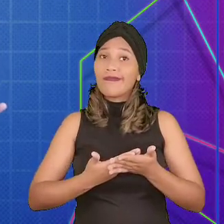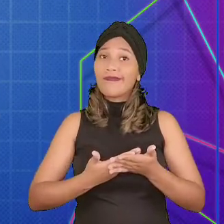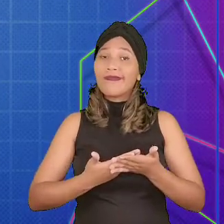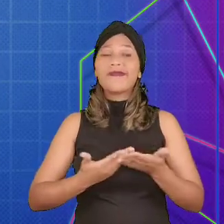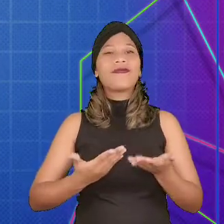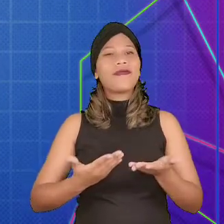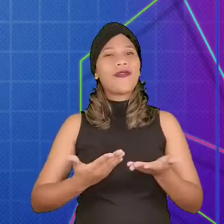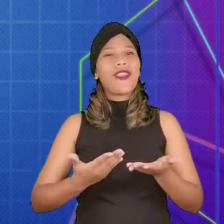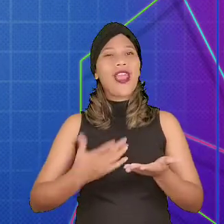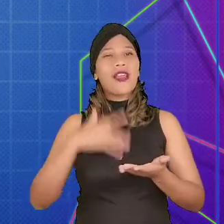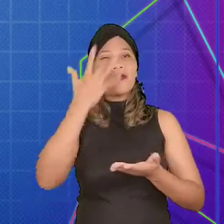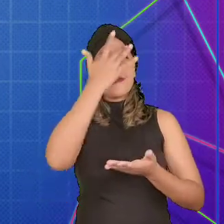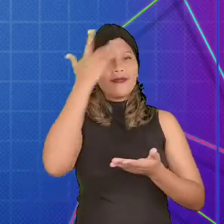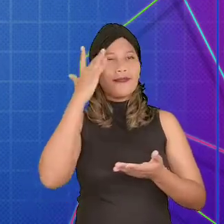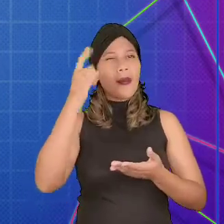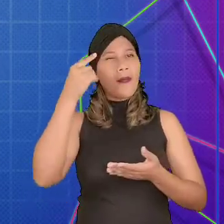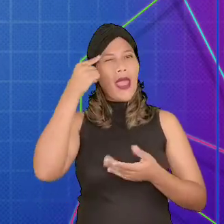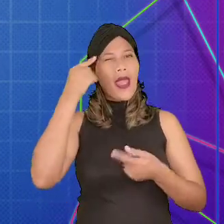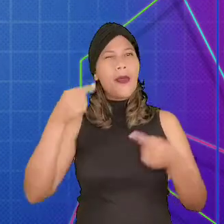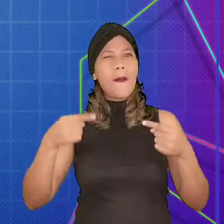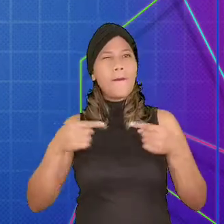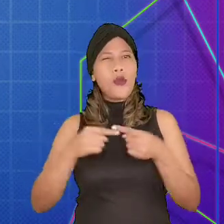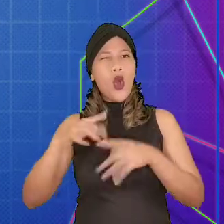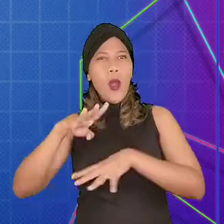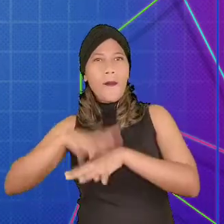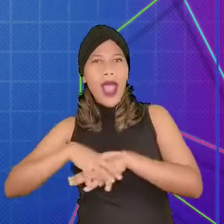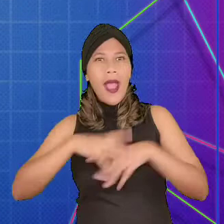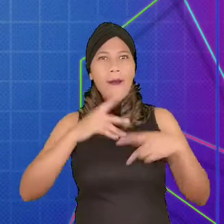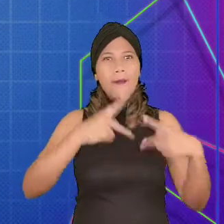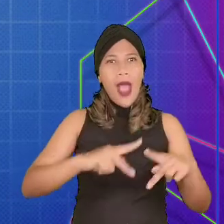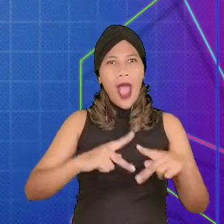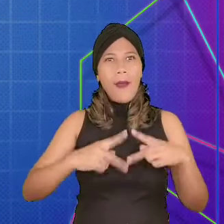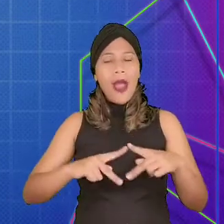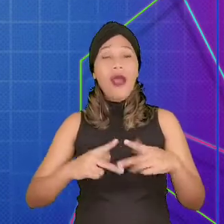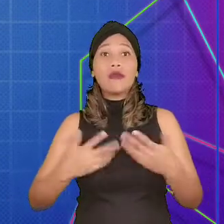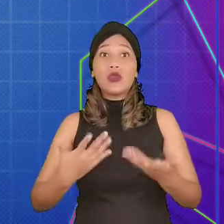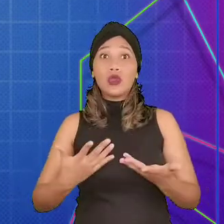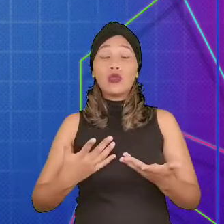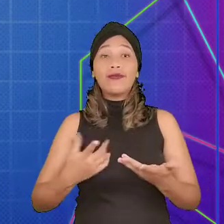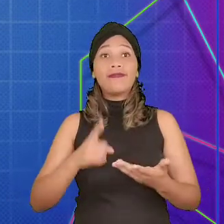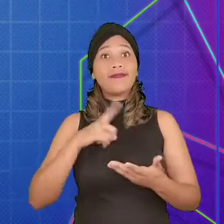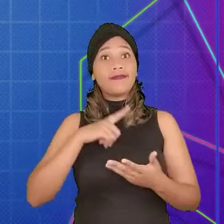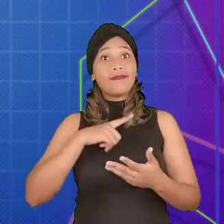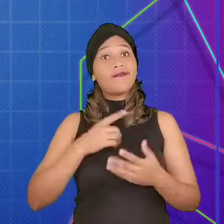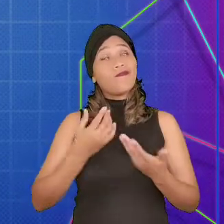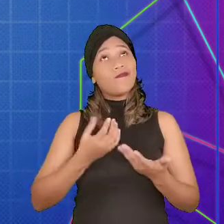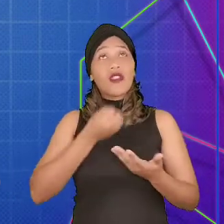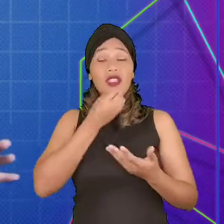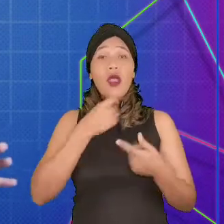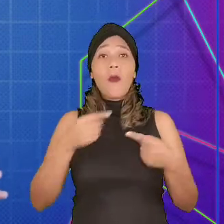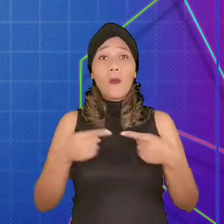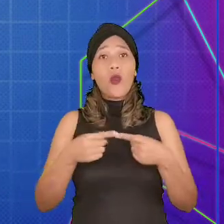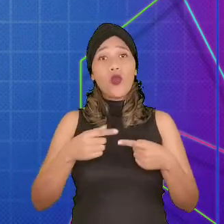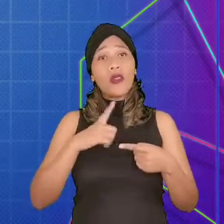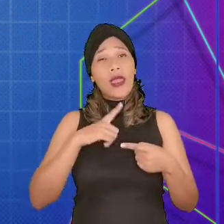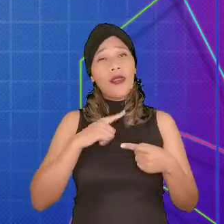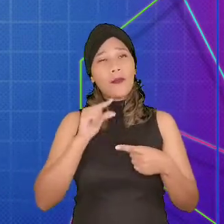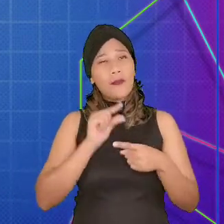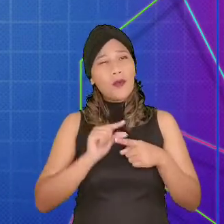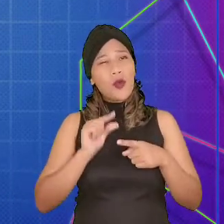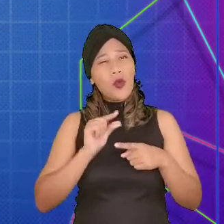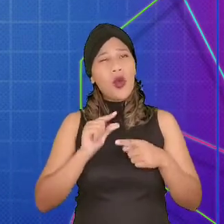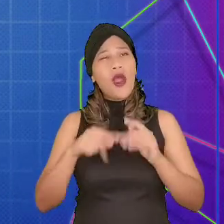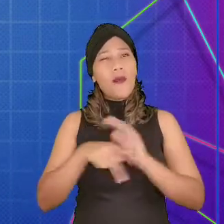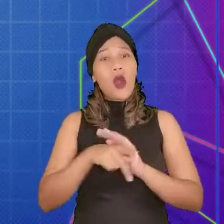Então, normalmente as pessoas ligam muito a matemática com a programação. E, por certo lado, isso faz até algum sentido, já